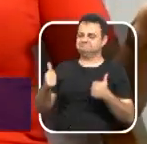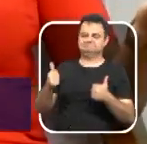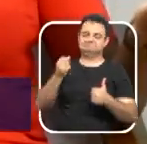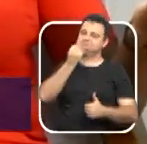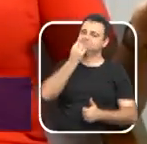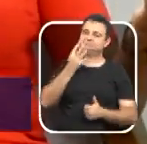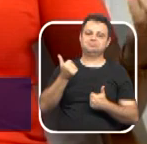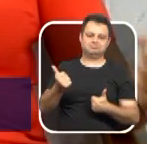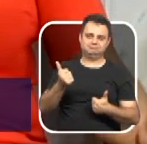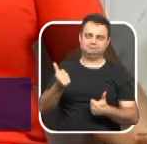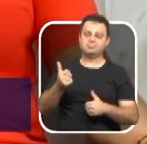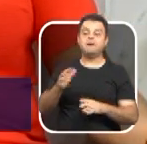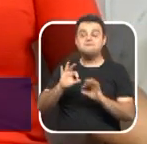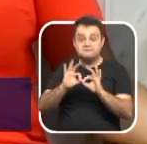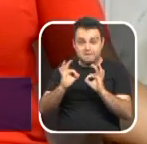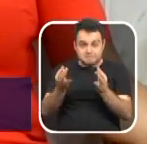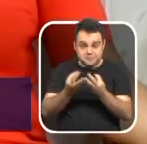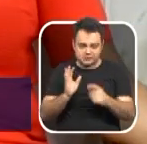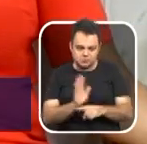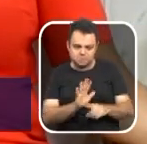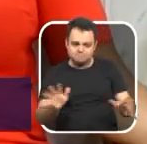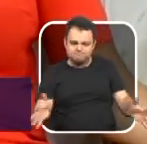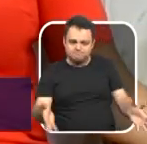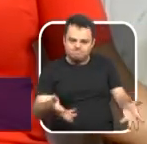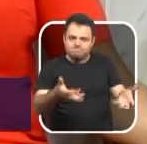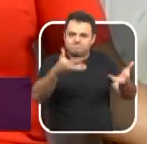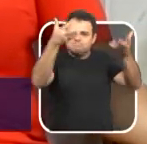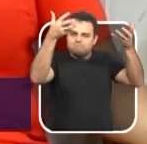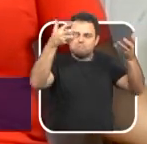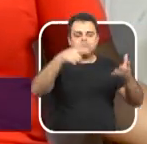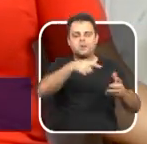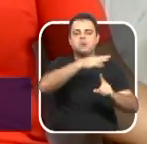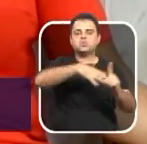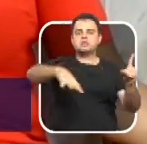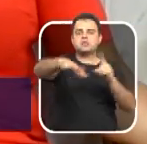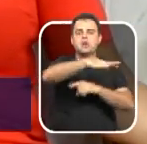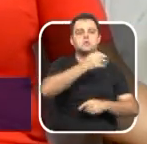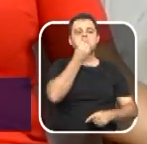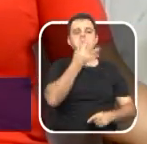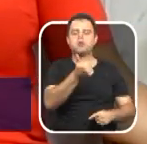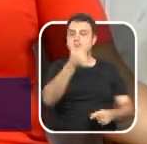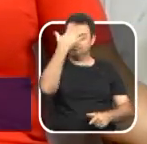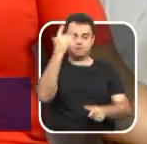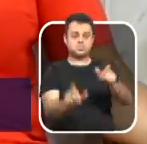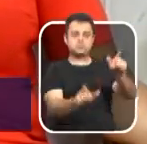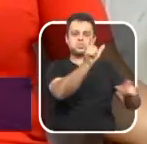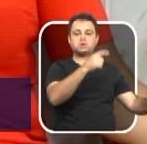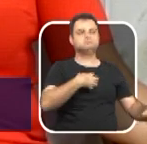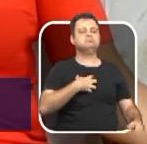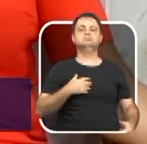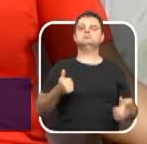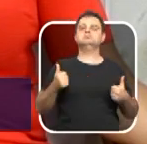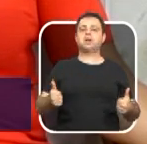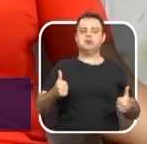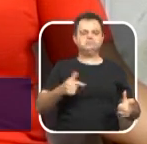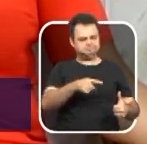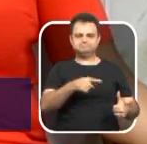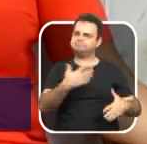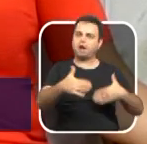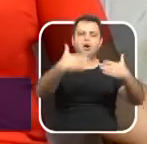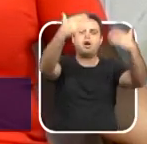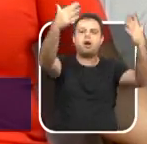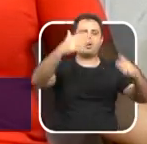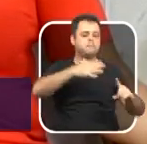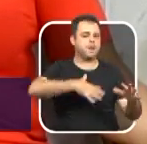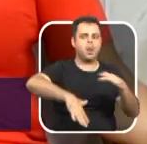pessoas curadas e elas vão produzir. Então, eu quero parabenizar o Instituto MDC pelo trabalho que realiza. Já fez 1 ano, por